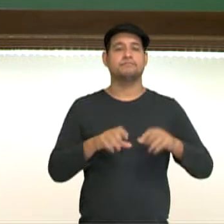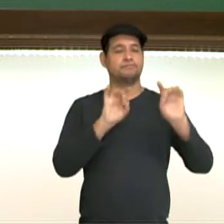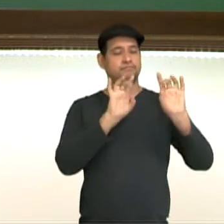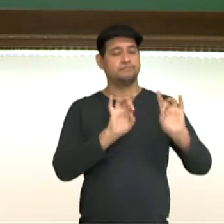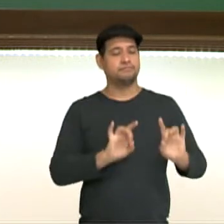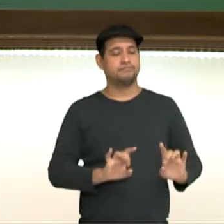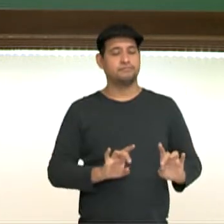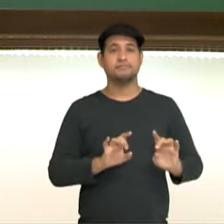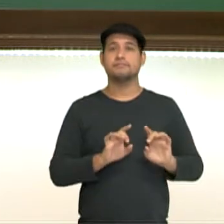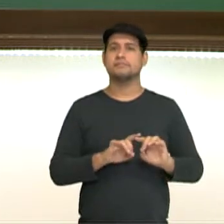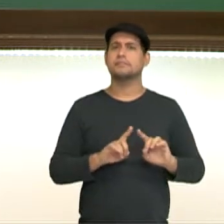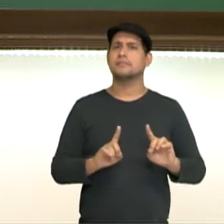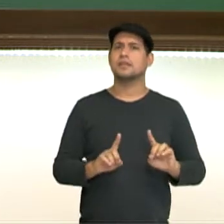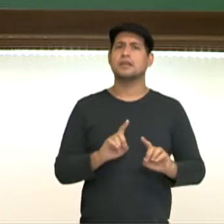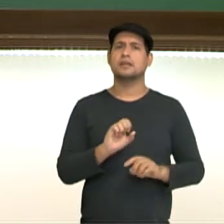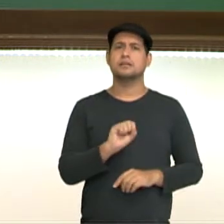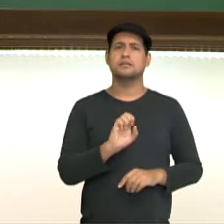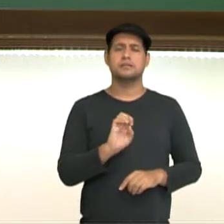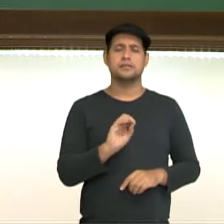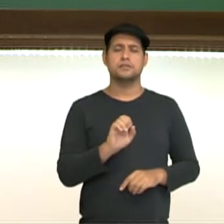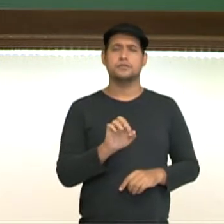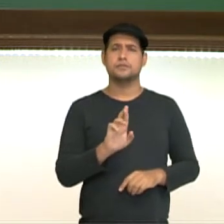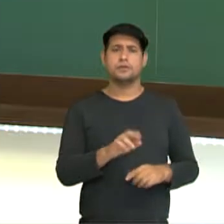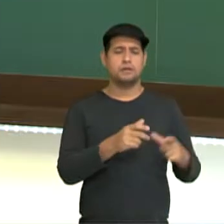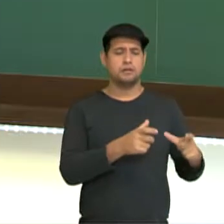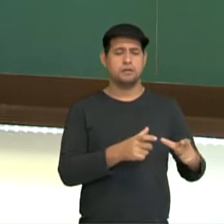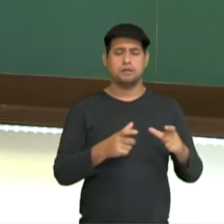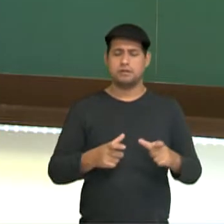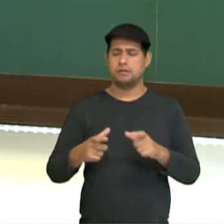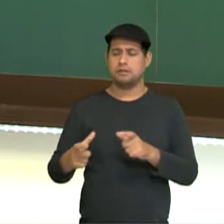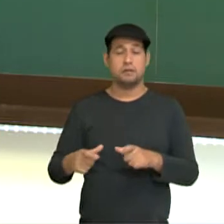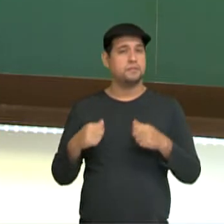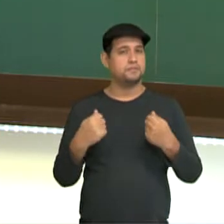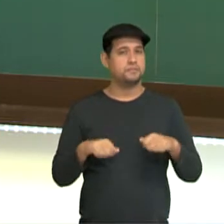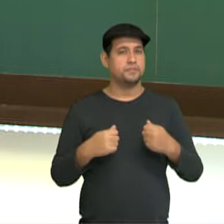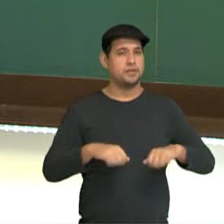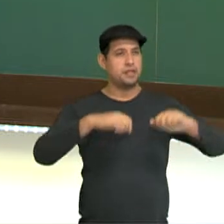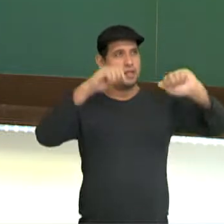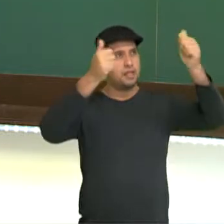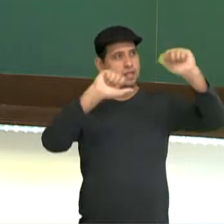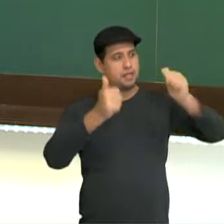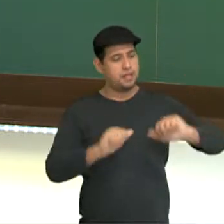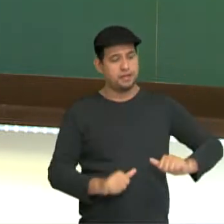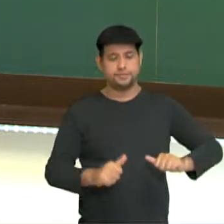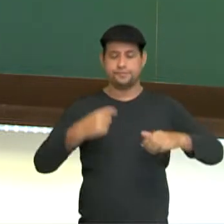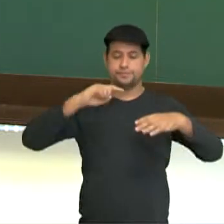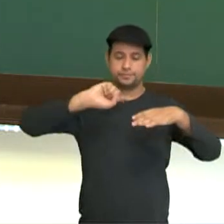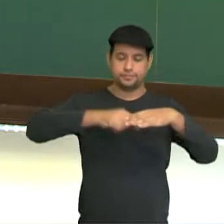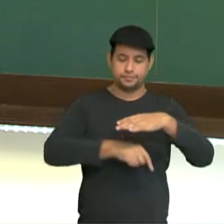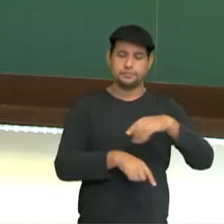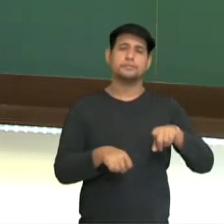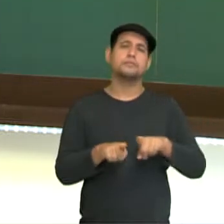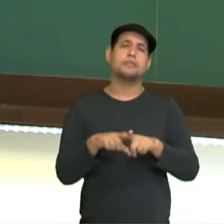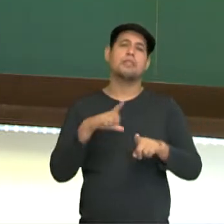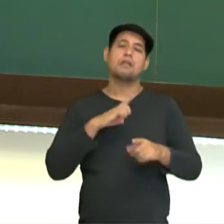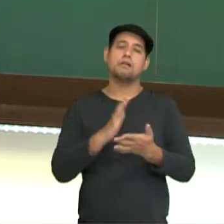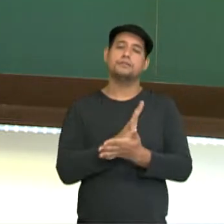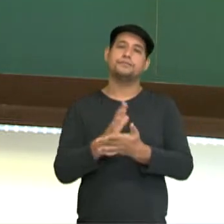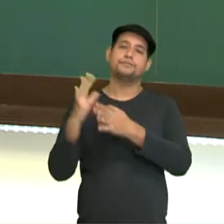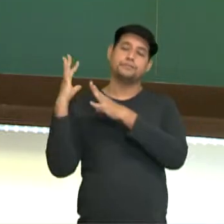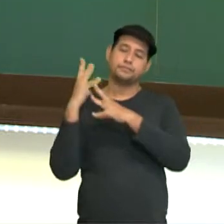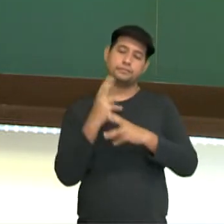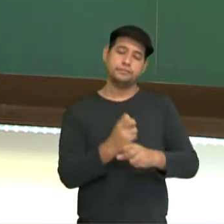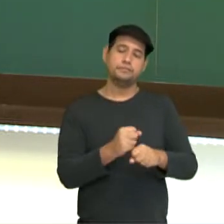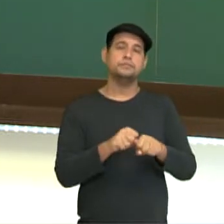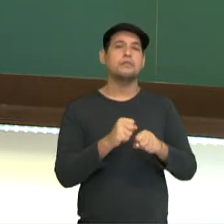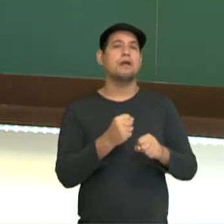específicos. Esses setores, logicamente, têm que ser analisados com profundidade. E aqui a gente resgata alguns elementos que durante as